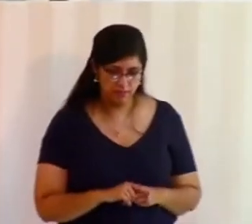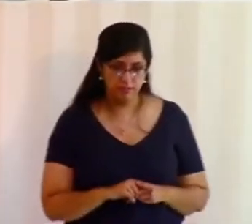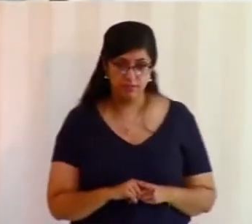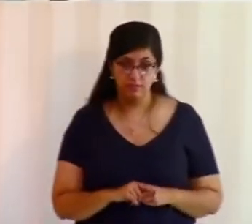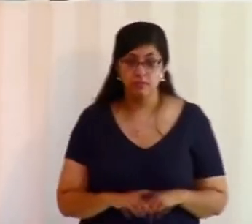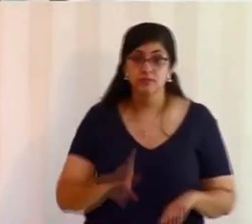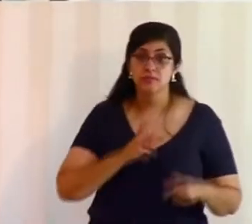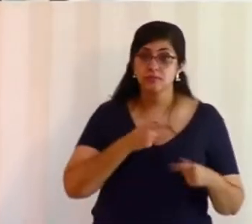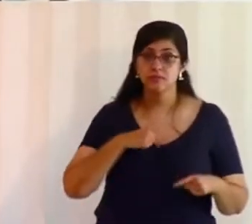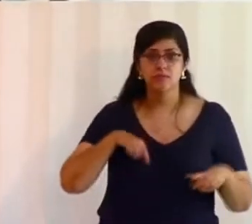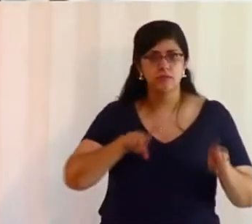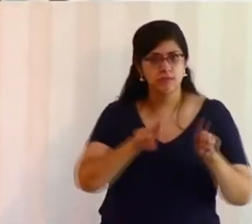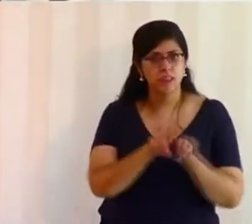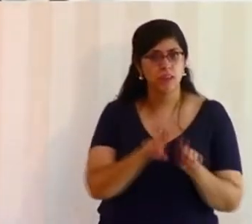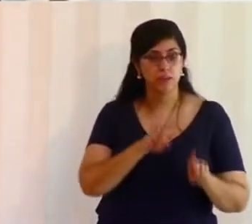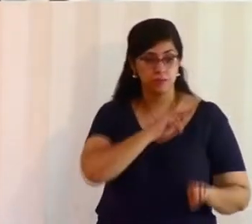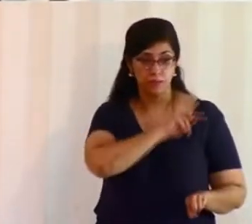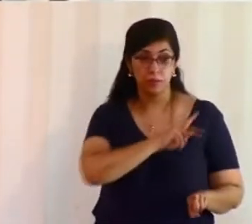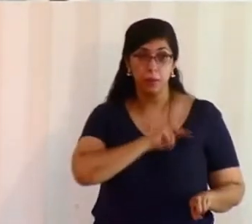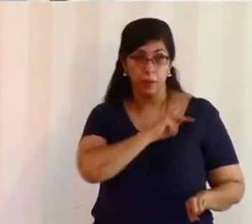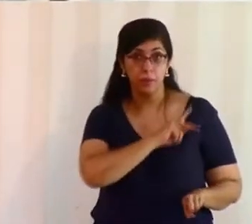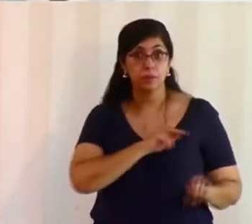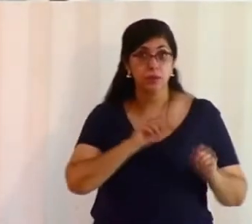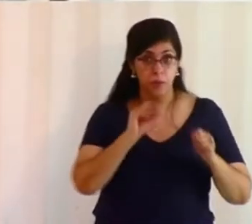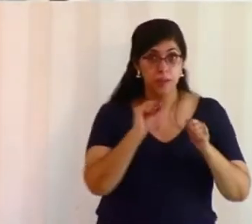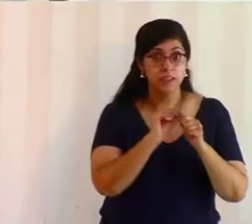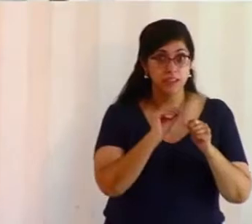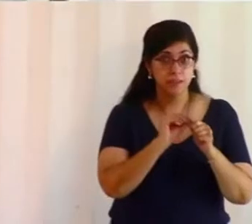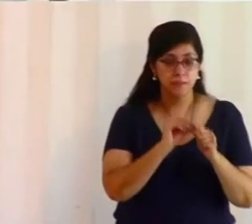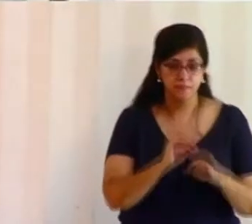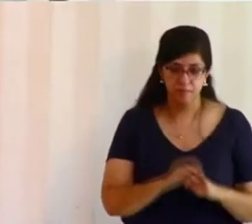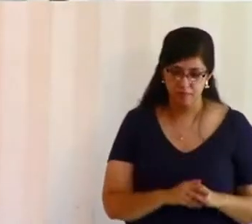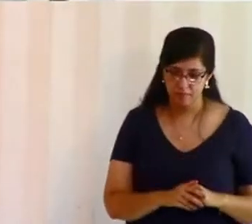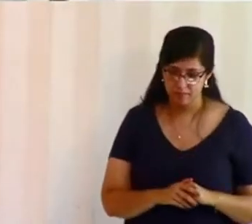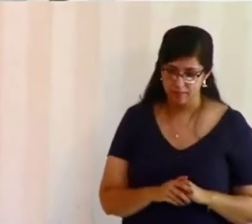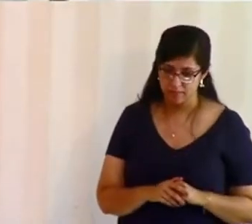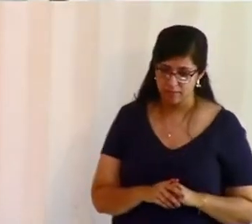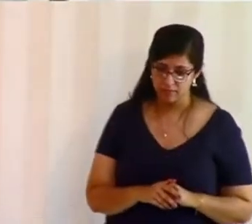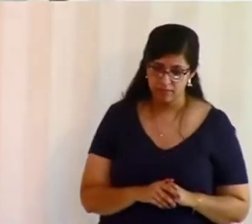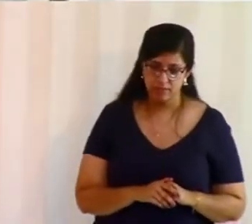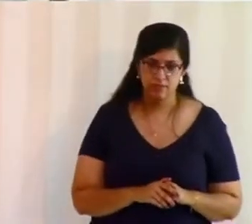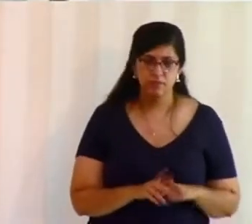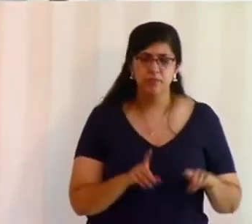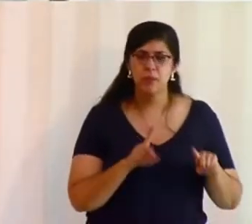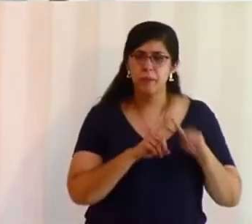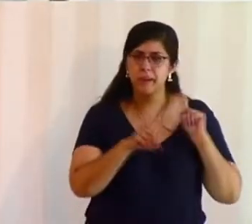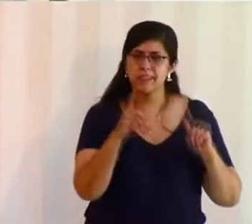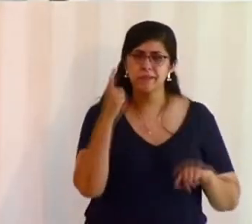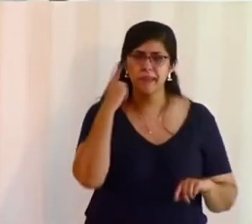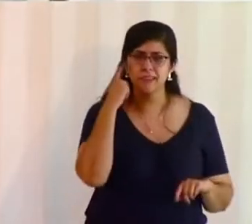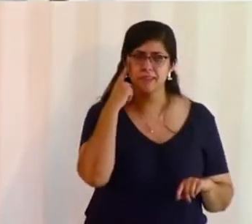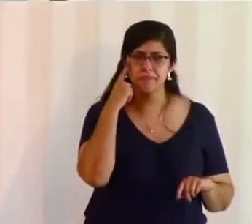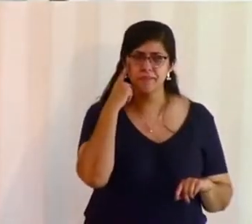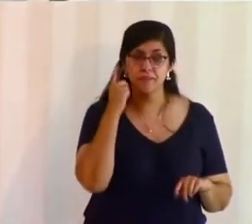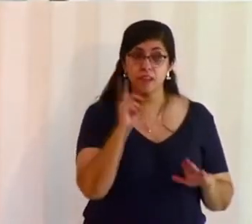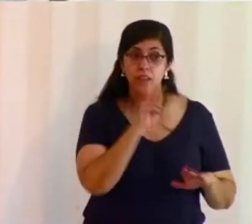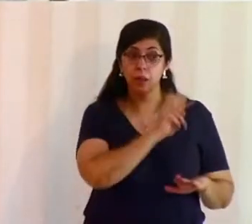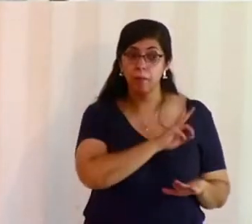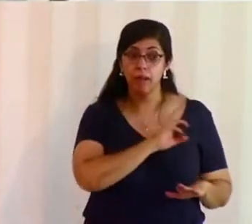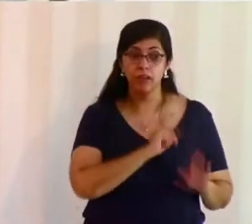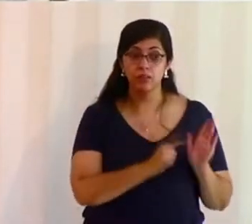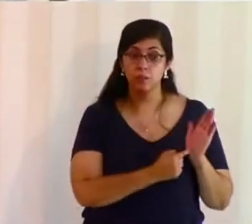O apóstolo Paulo era uma pessoa estratégica também. Sabe por quê, queridos? Ele não revelou aqui que ele era cidadão romano, mas ele era.